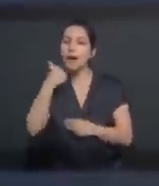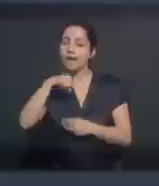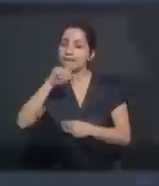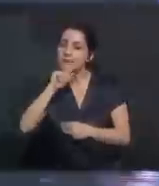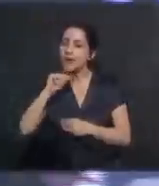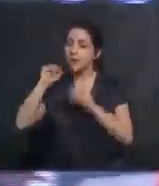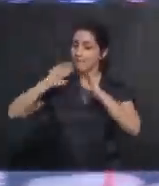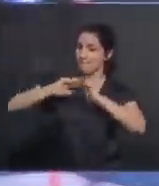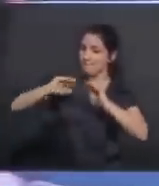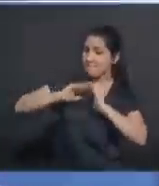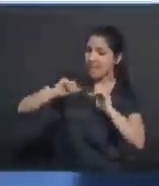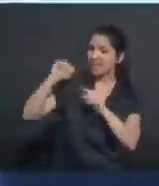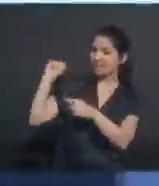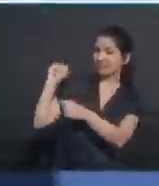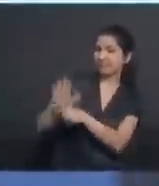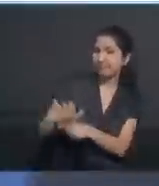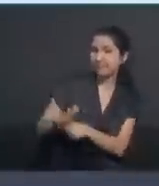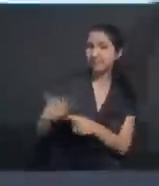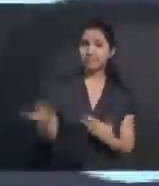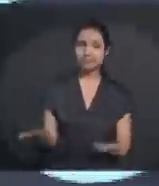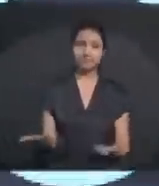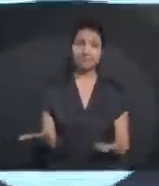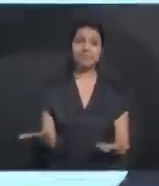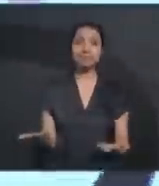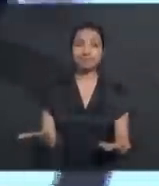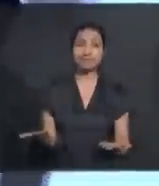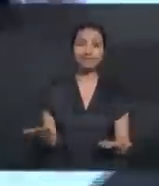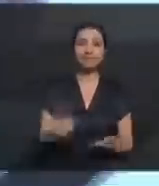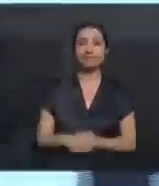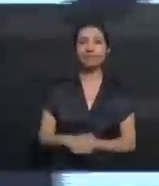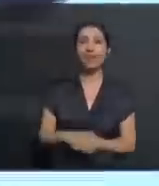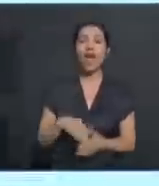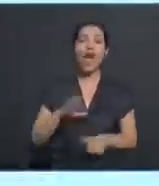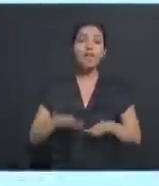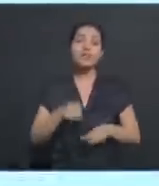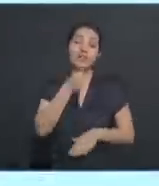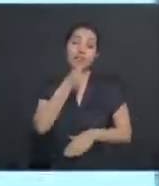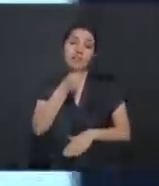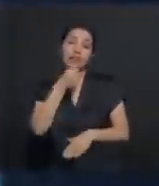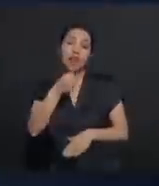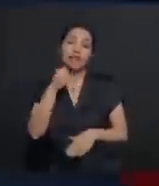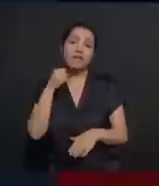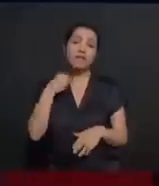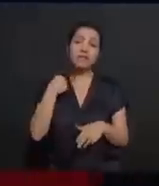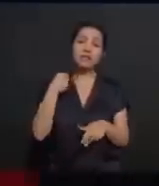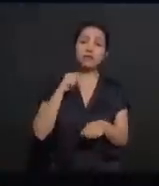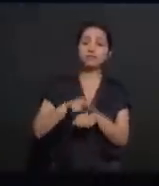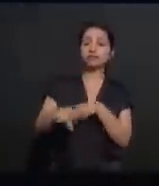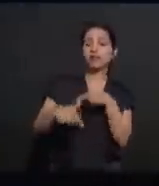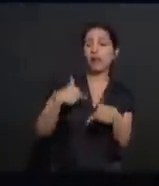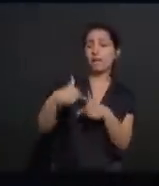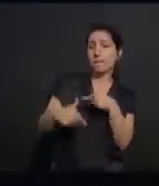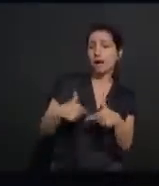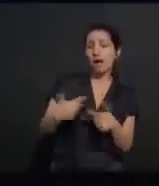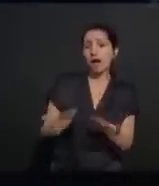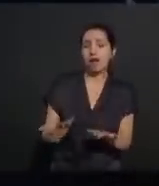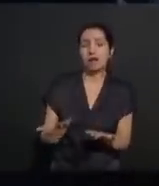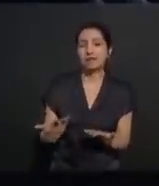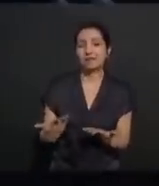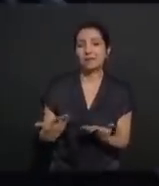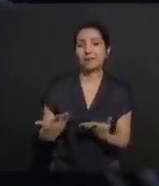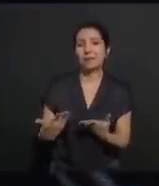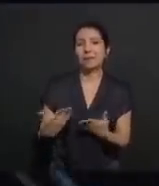cumpre. Ninguém toma pau, gente, numa entrevista de emprego, num casamento. Não.